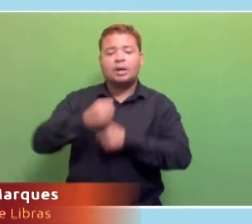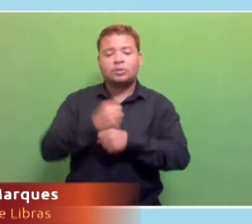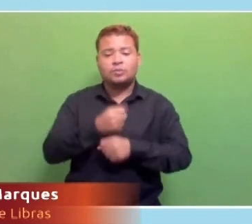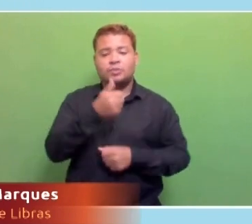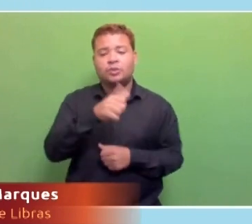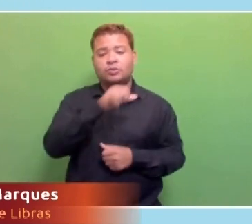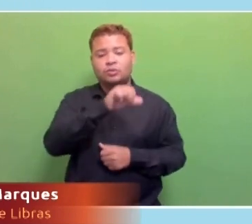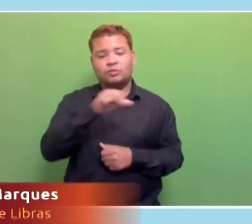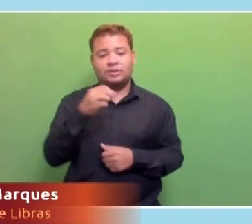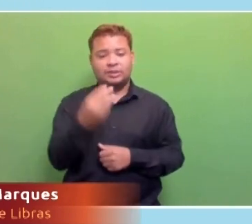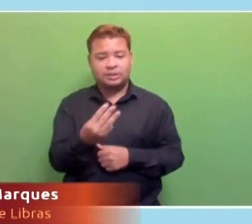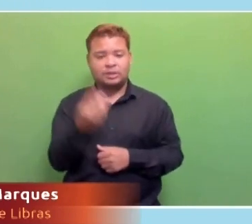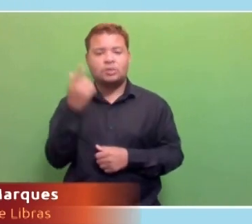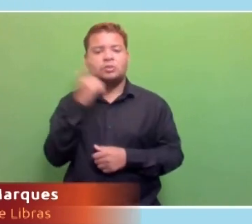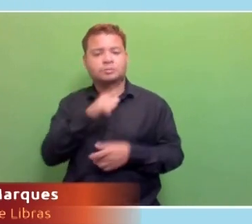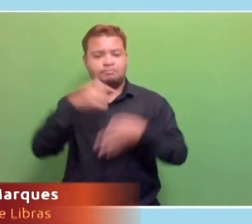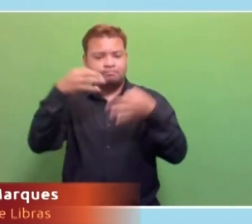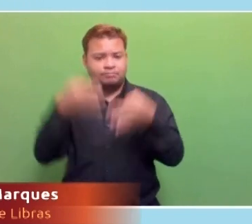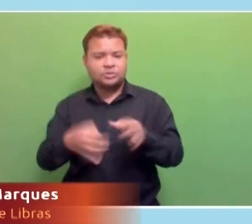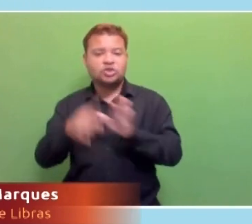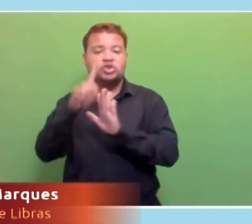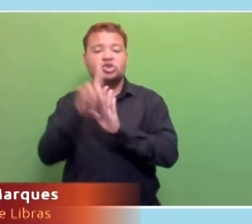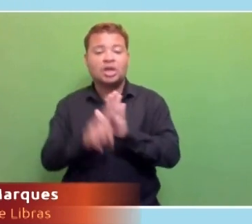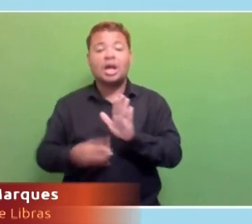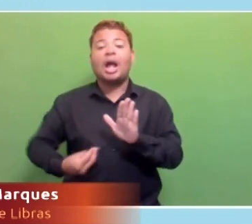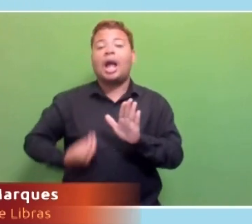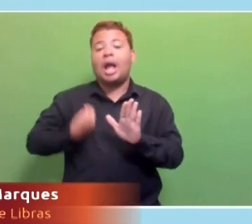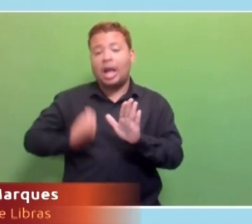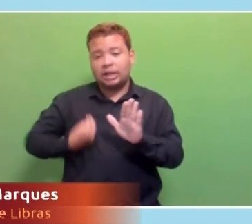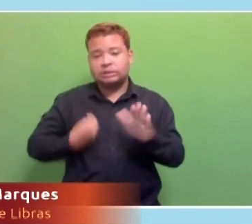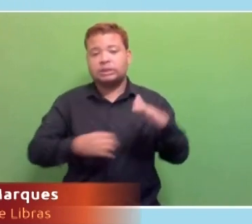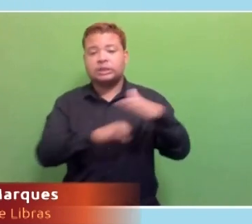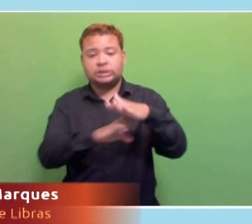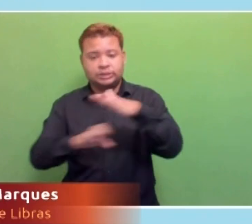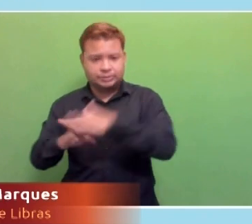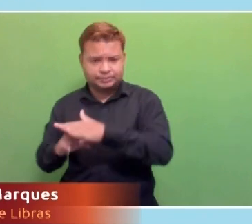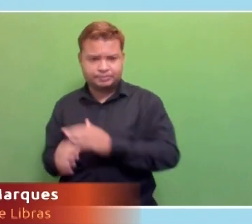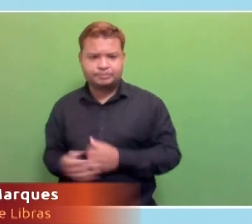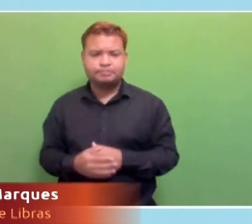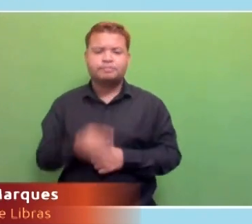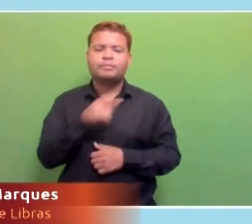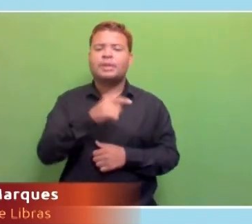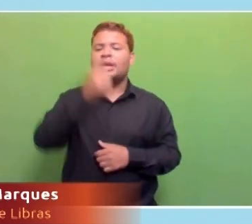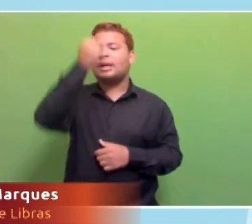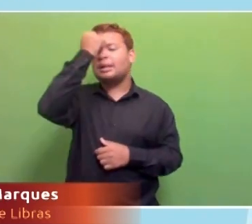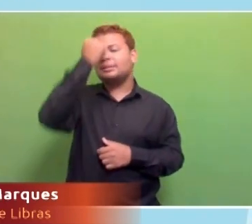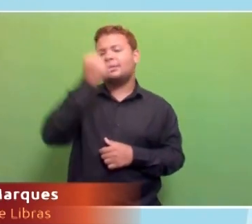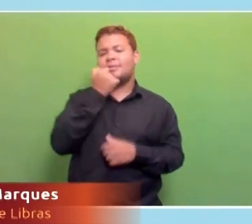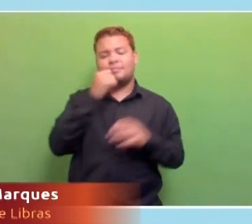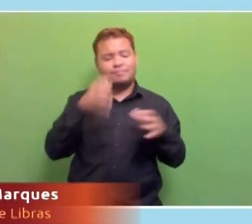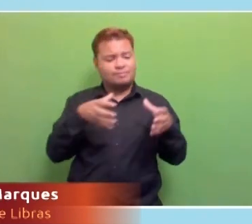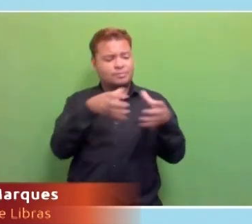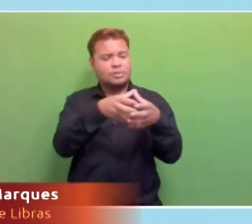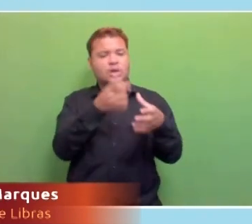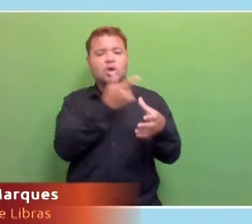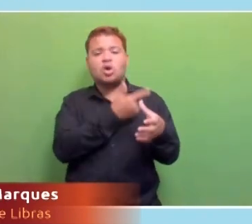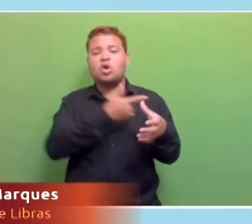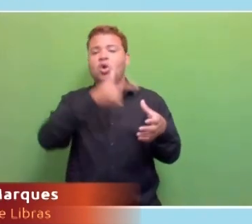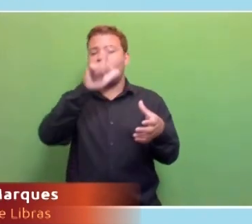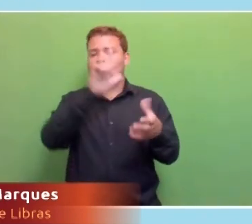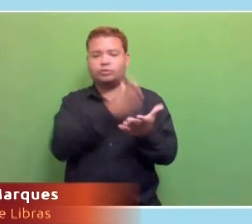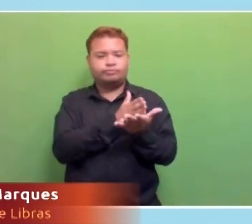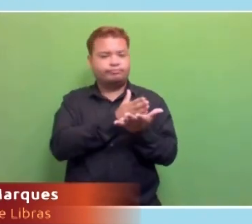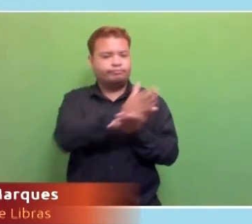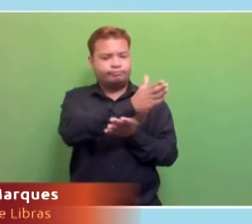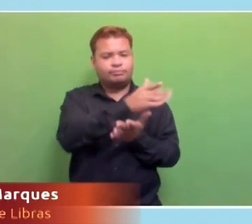de existência dos dois Estados. Nesse contexto, Hamas faz parte de uma outra vertente, ou seja, não uma vertente laica, mas